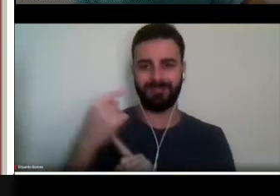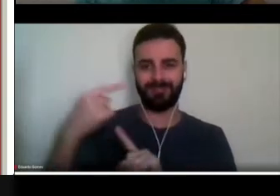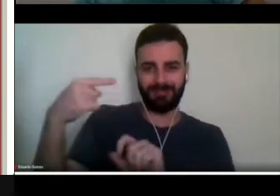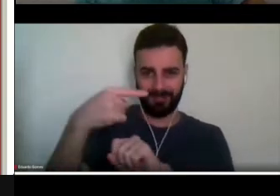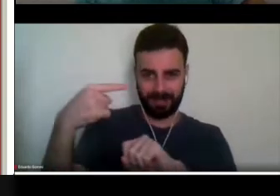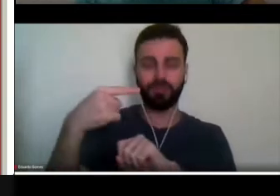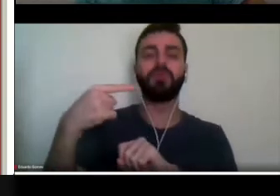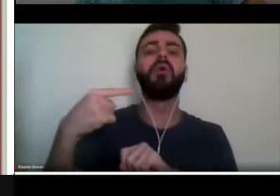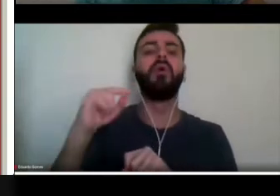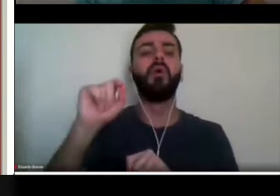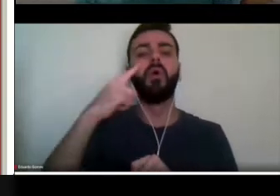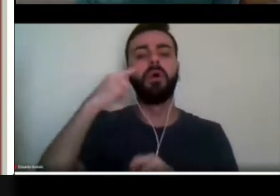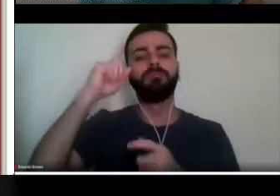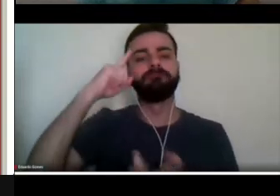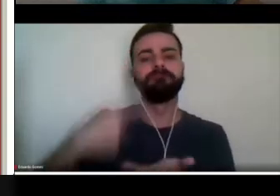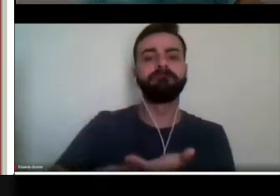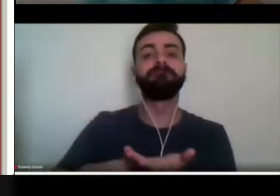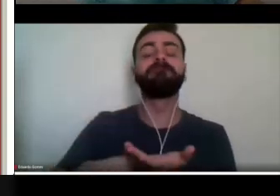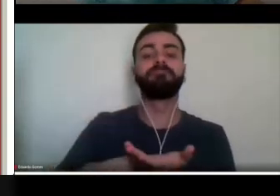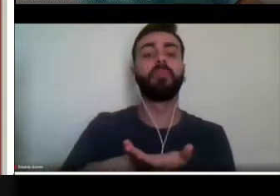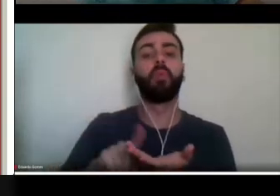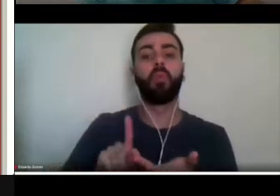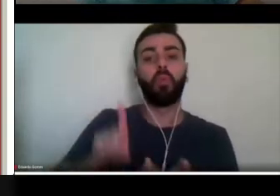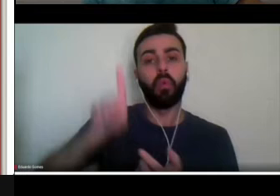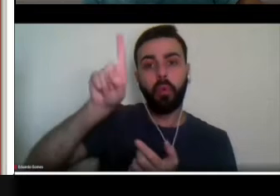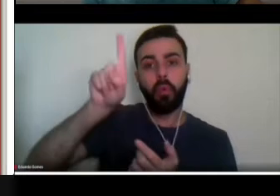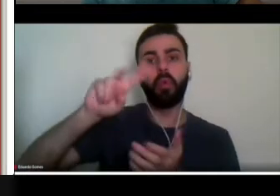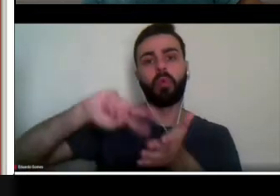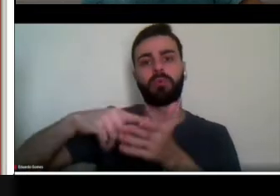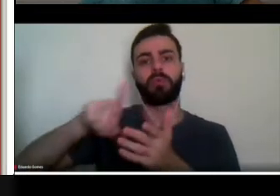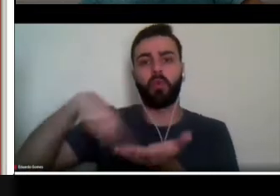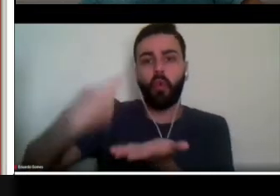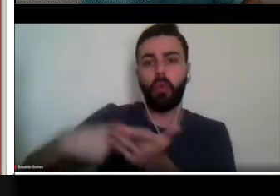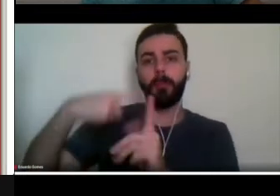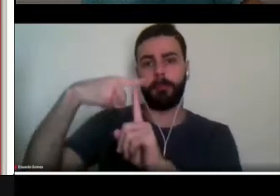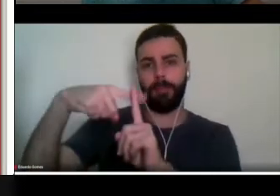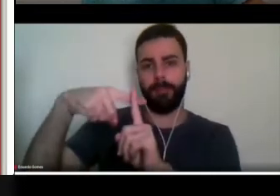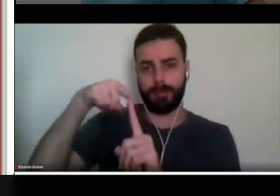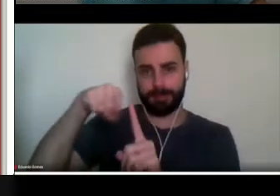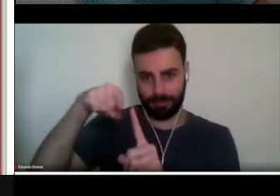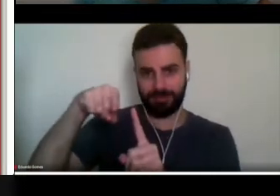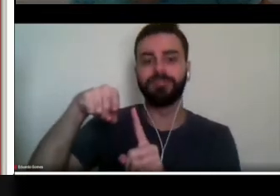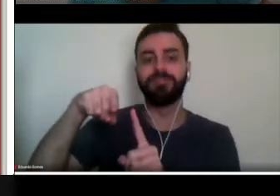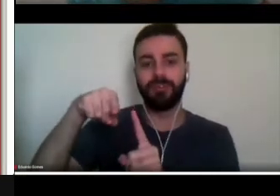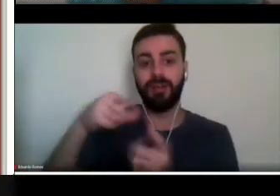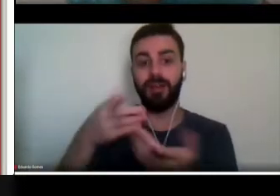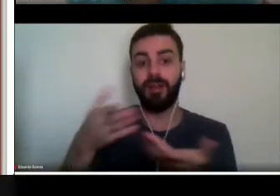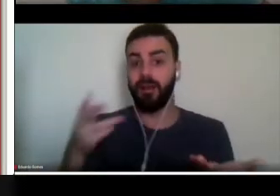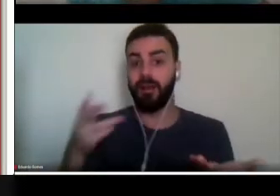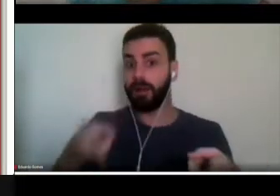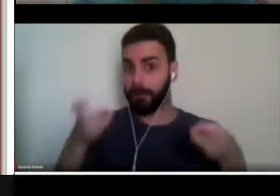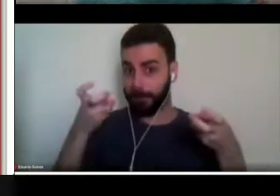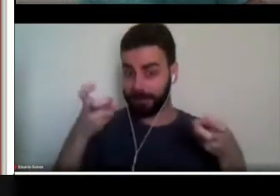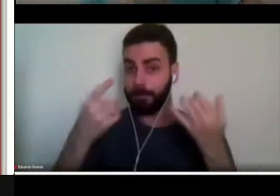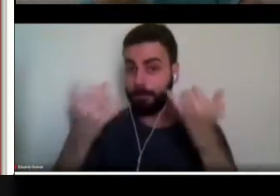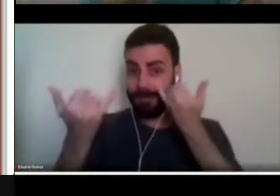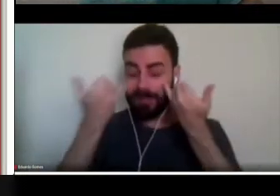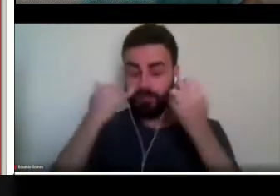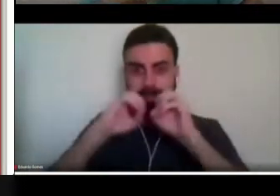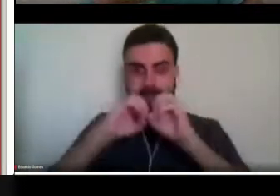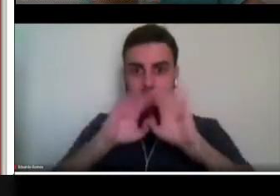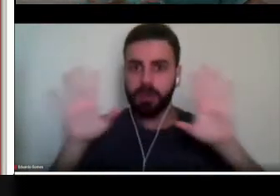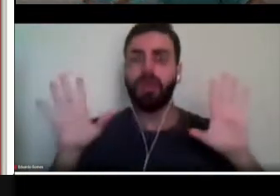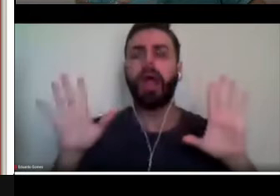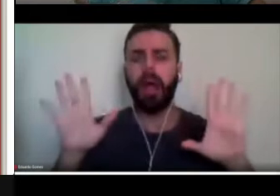na direção positiva de J. Então, observe que agora eu tenho a informação completa da aceleração, que é